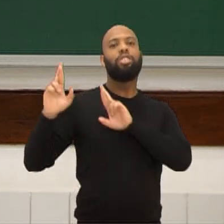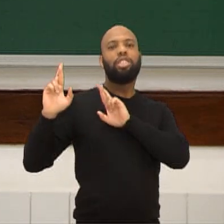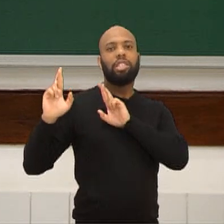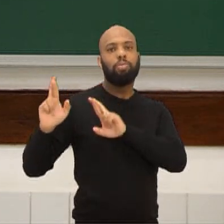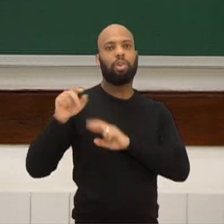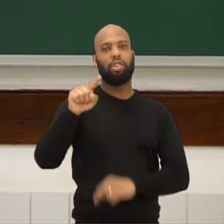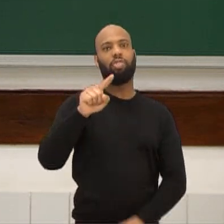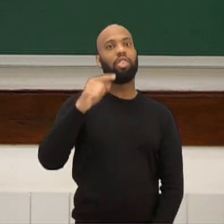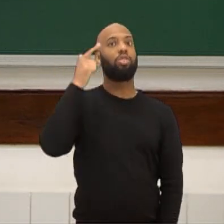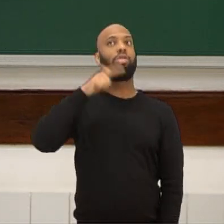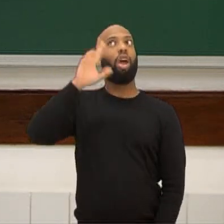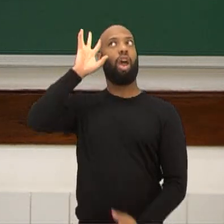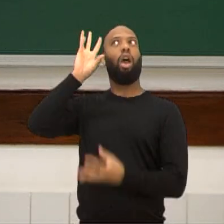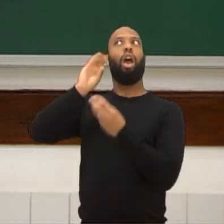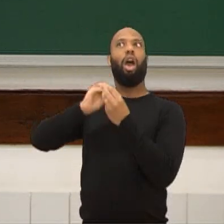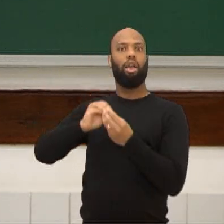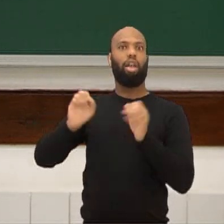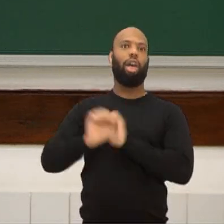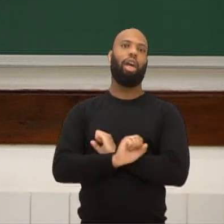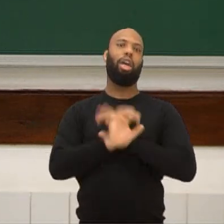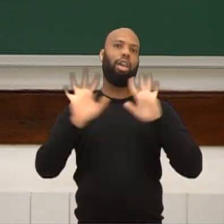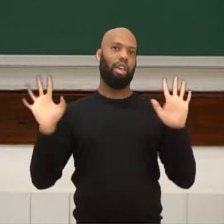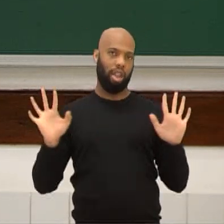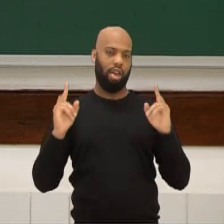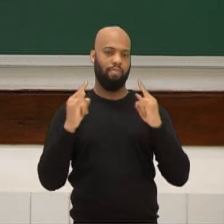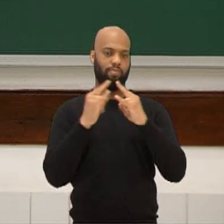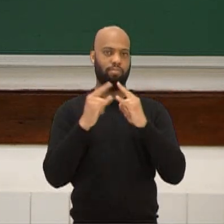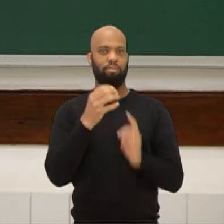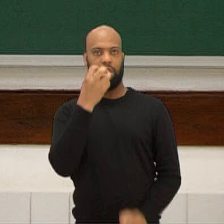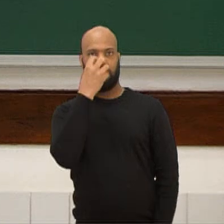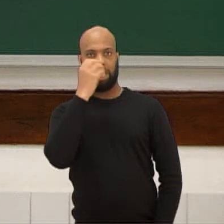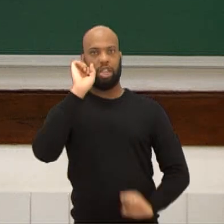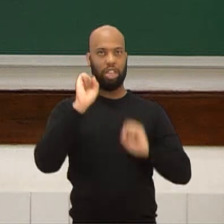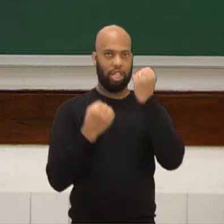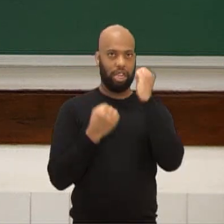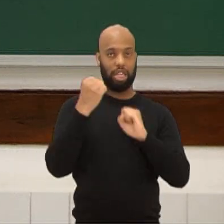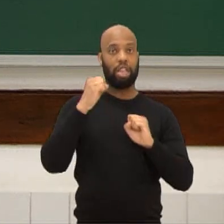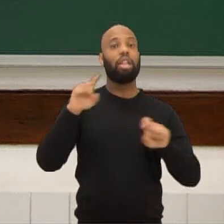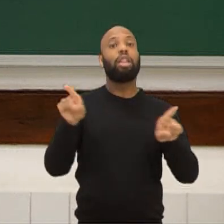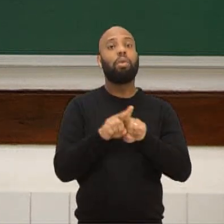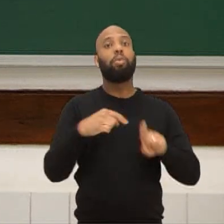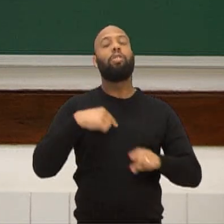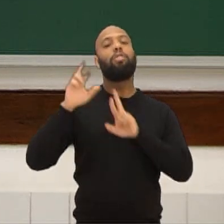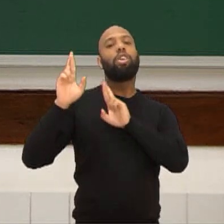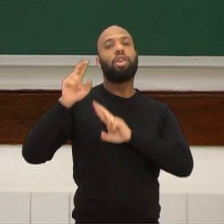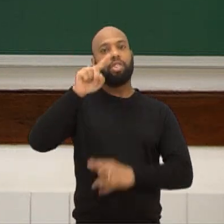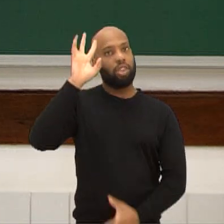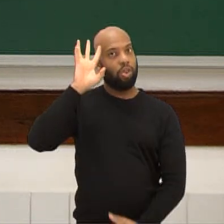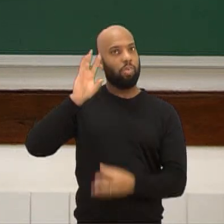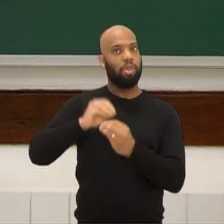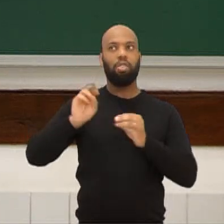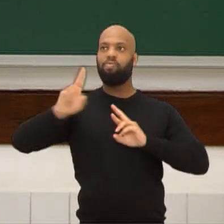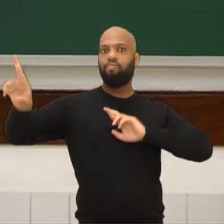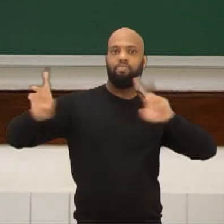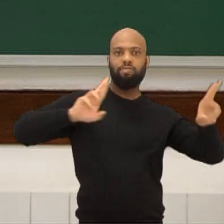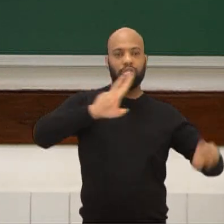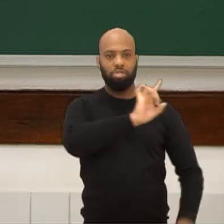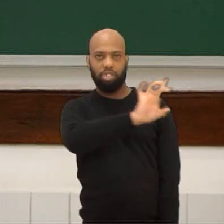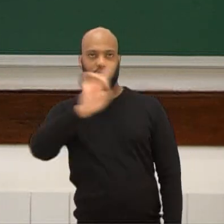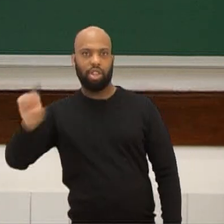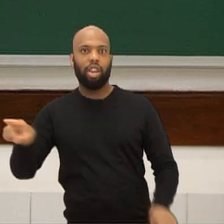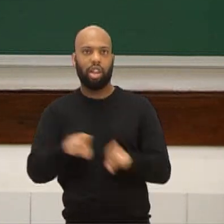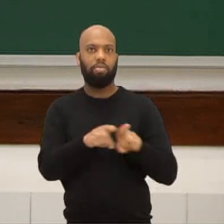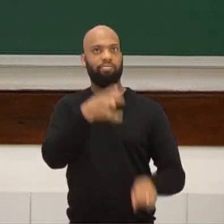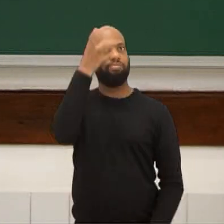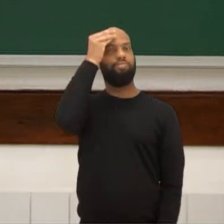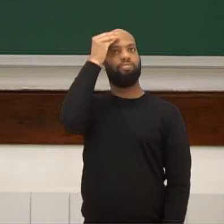jogos circenses e tenham entendido os benefícios e objetivos de cada um, né? A diferenciação, a mesma coisa. Espero que tenha ficado gravado na sua